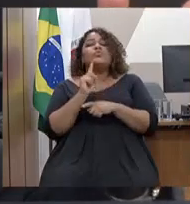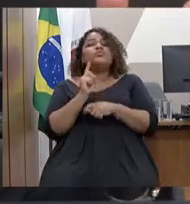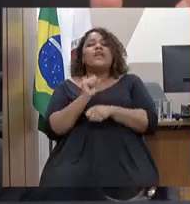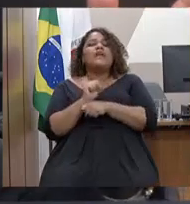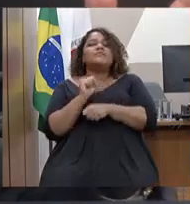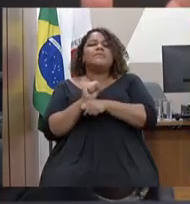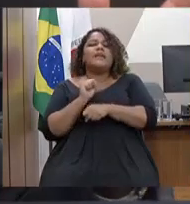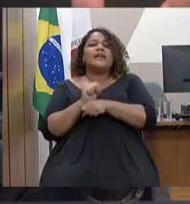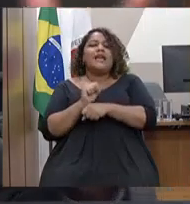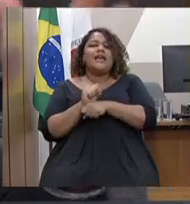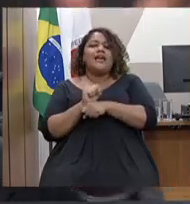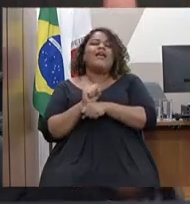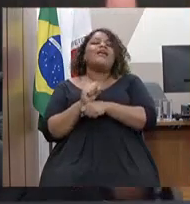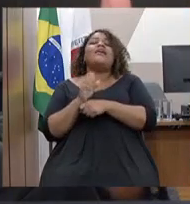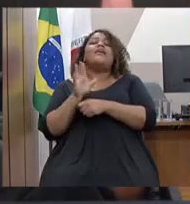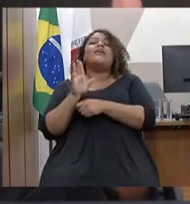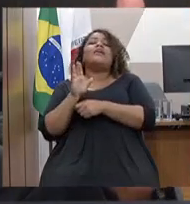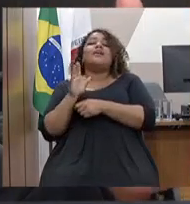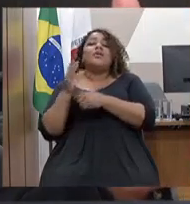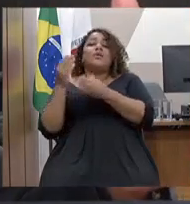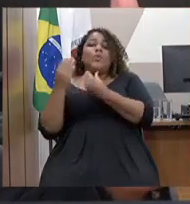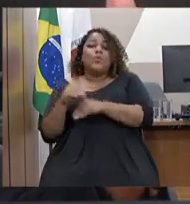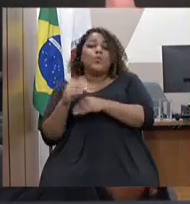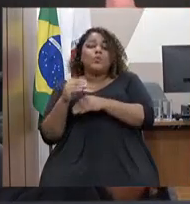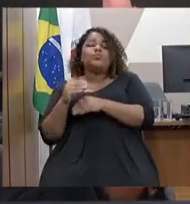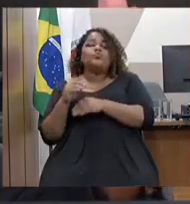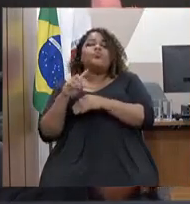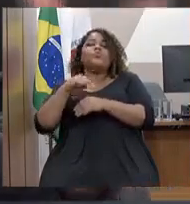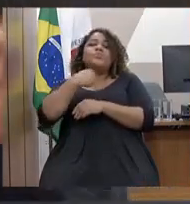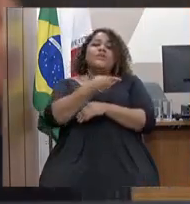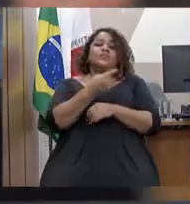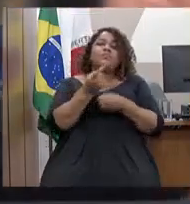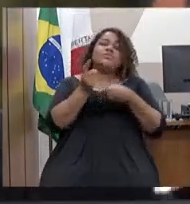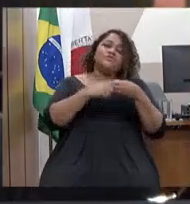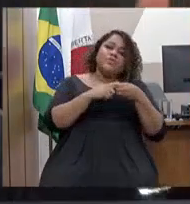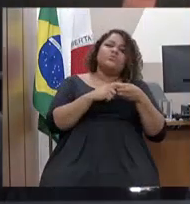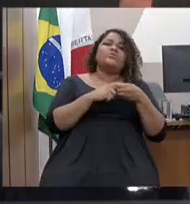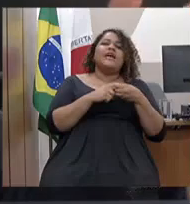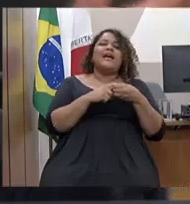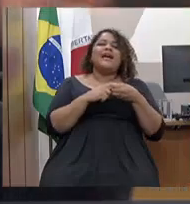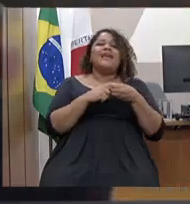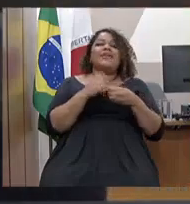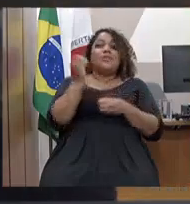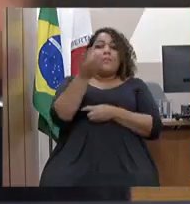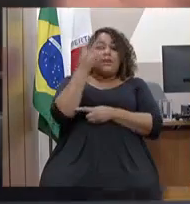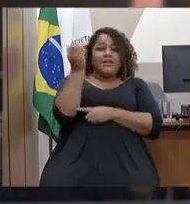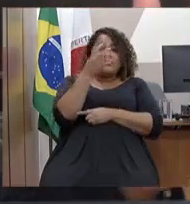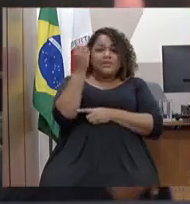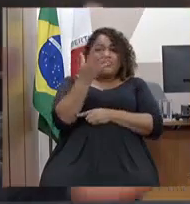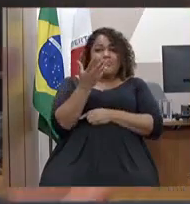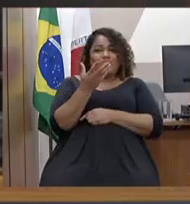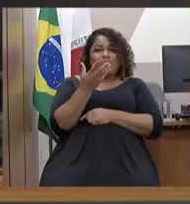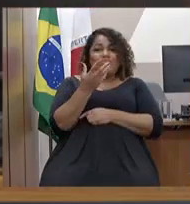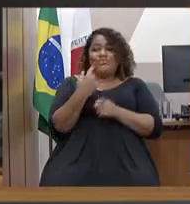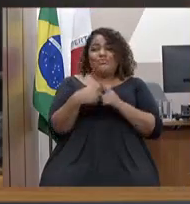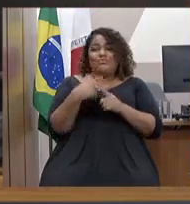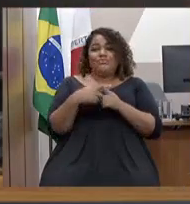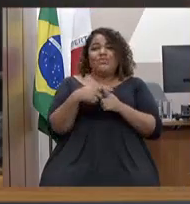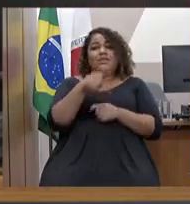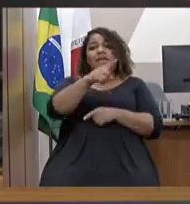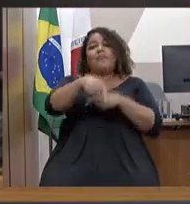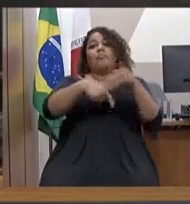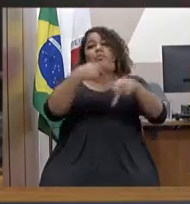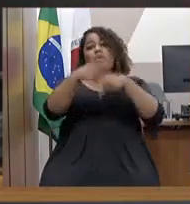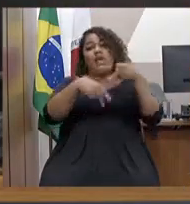para voltar a homologação e nem um plantão fiscal no ministério trabalho porque quem atende a população das mais diferentes coisas então